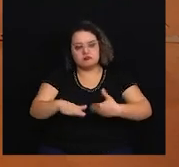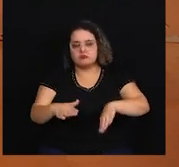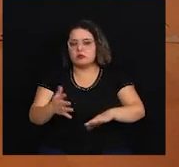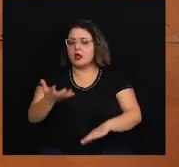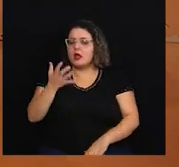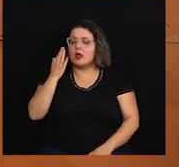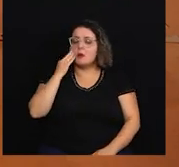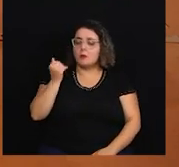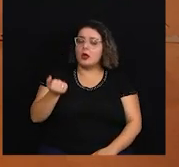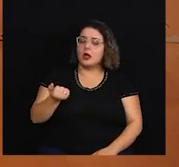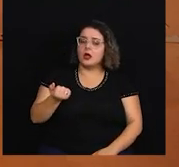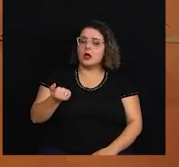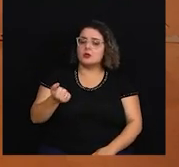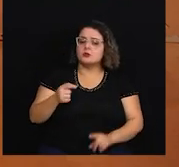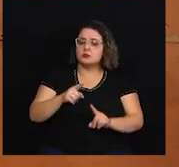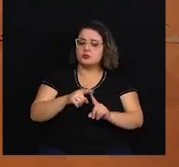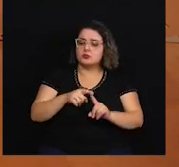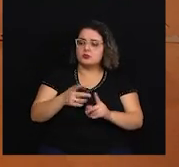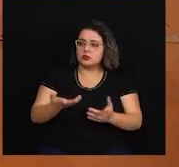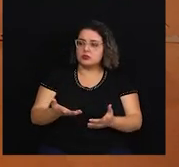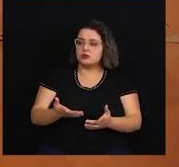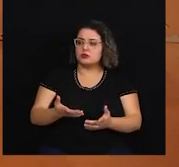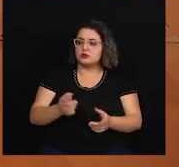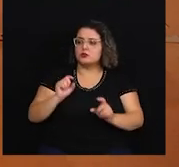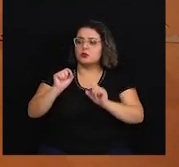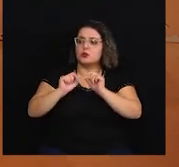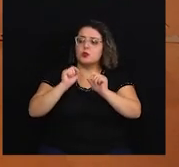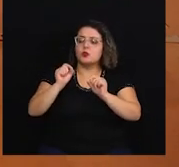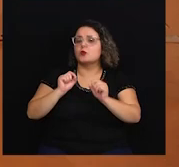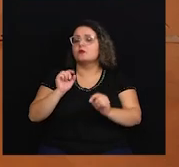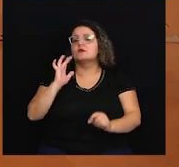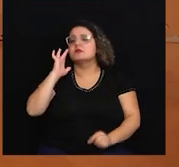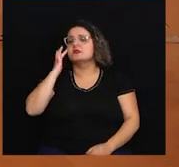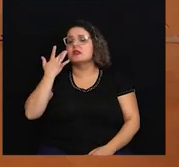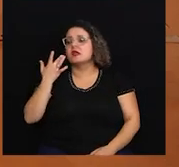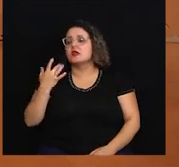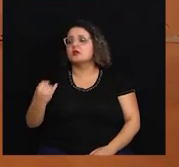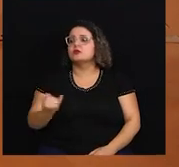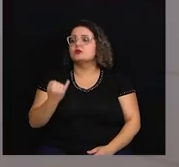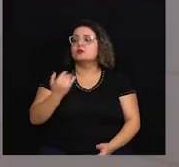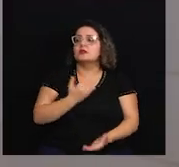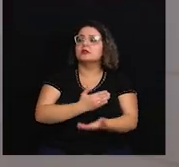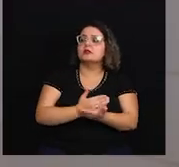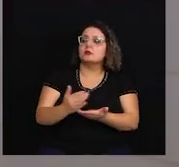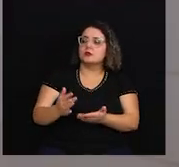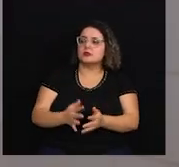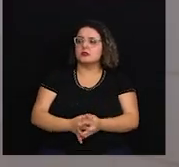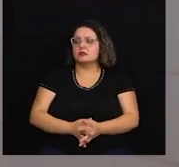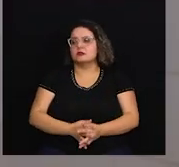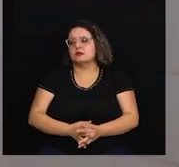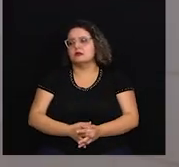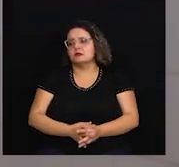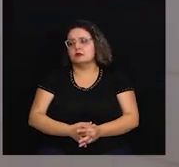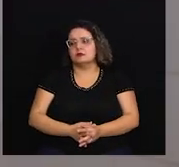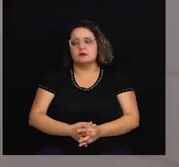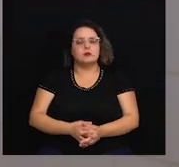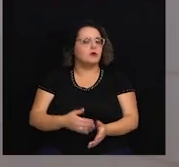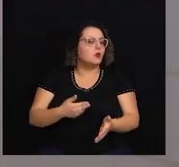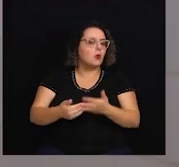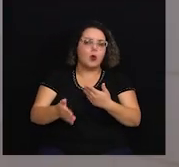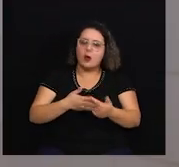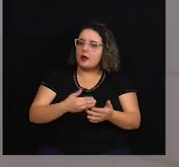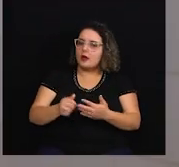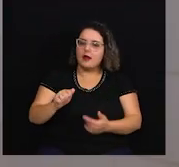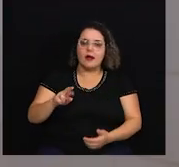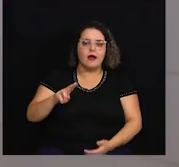saber mais sobre a modalidade é o que que você é importante para quem está começando a arte qualquer arte marcial